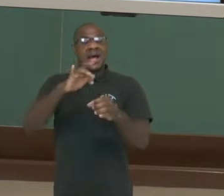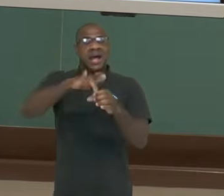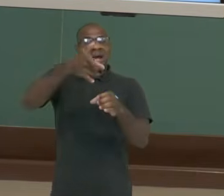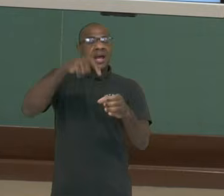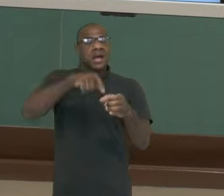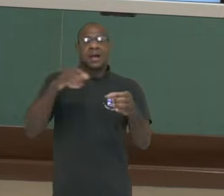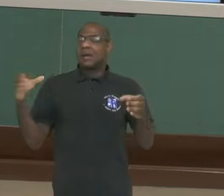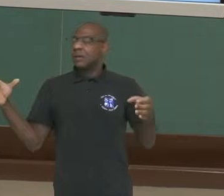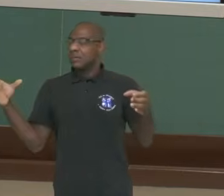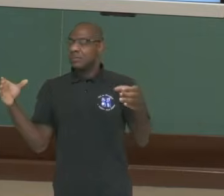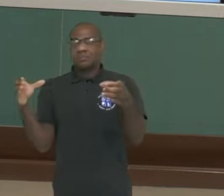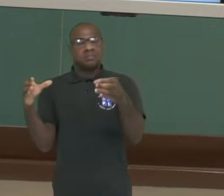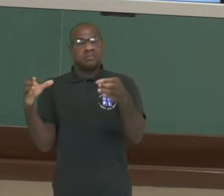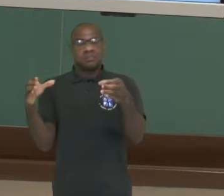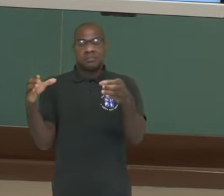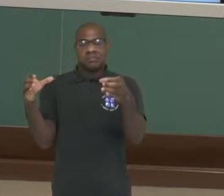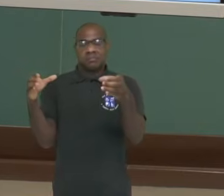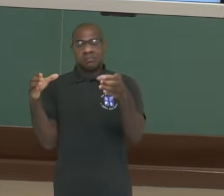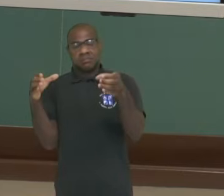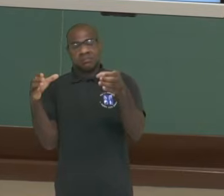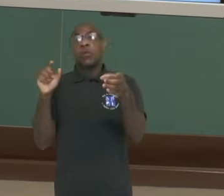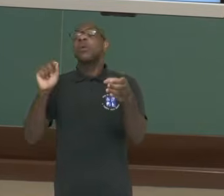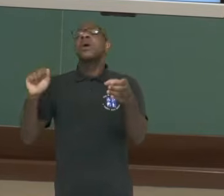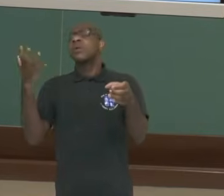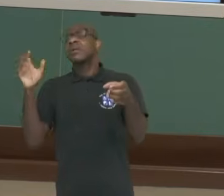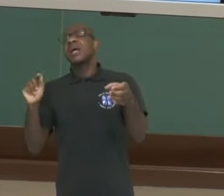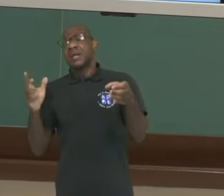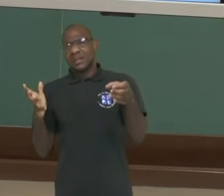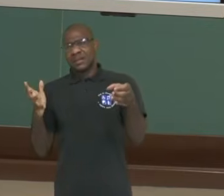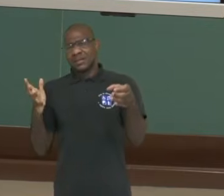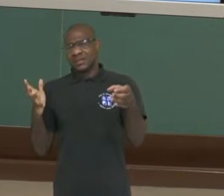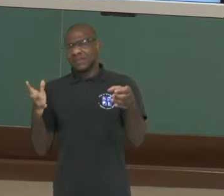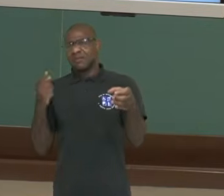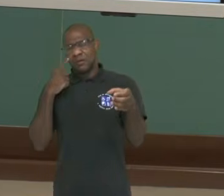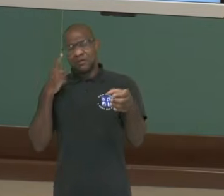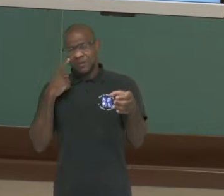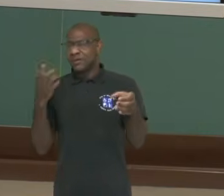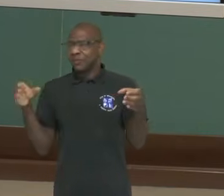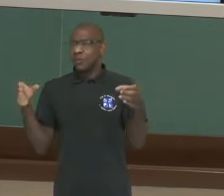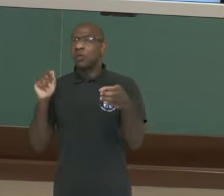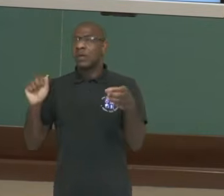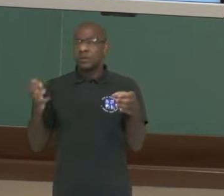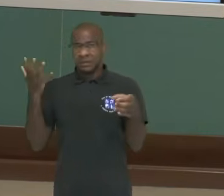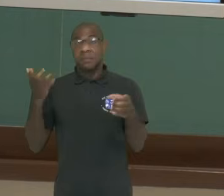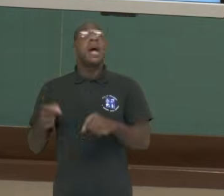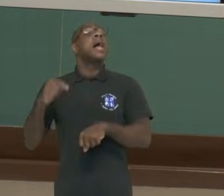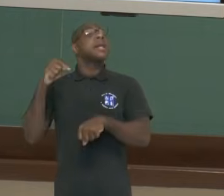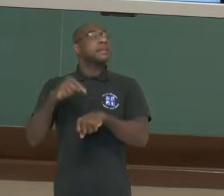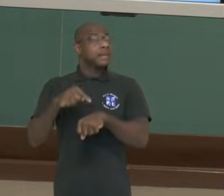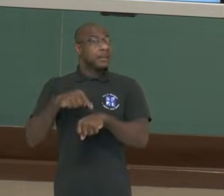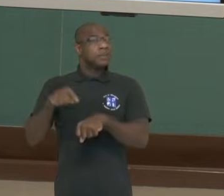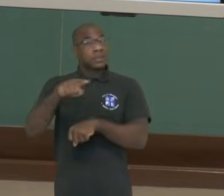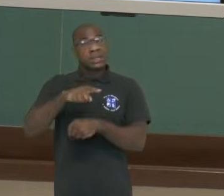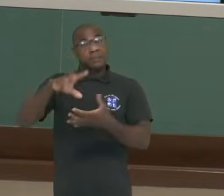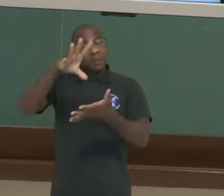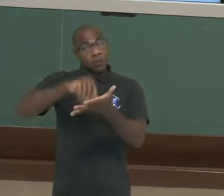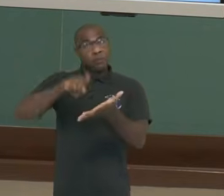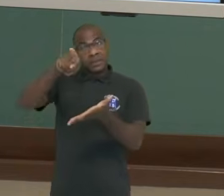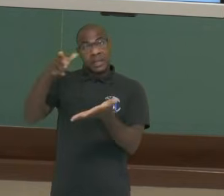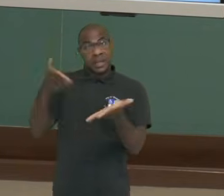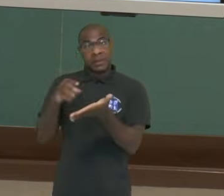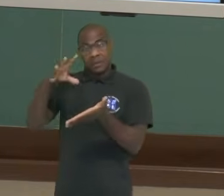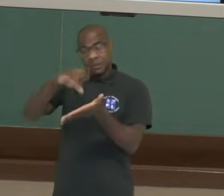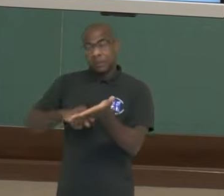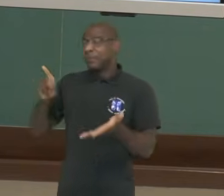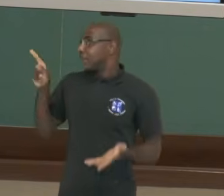sem encostar. Vamos ver o que acontece? Tomara que a gente obtenha o resultado aí, né? Mas eu vou dar um tempinho antes para você anotar isso aqui. Já